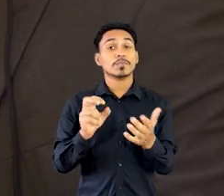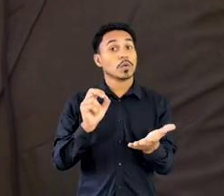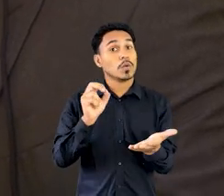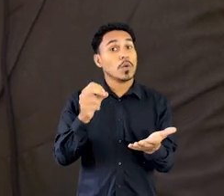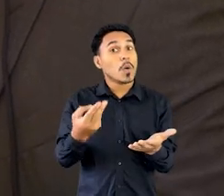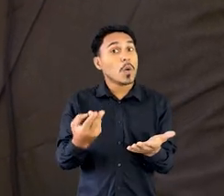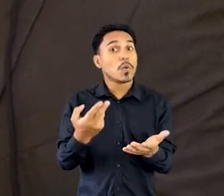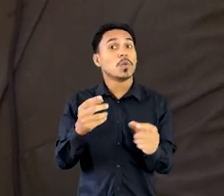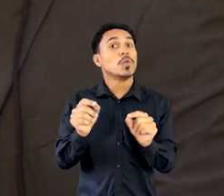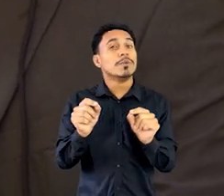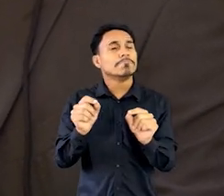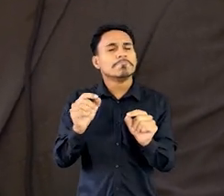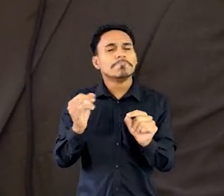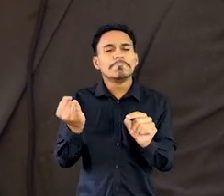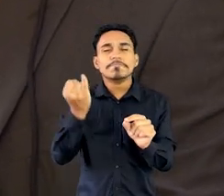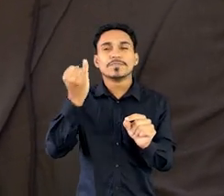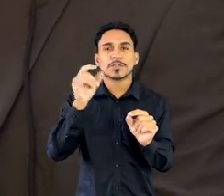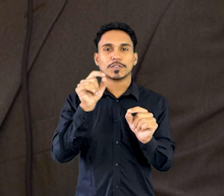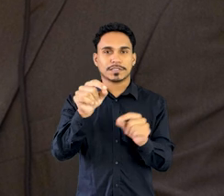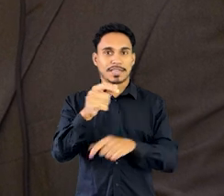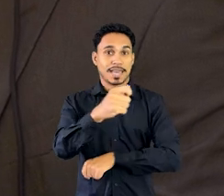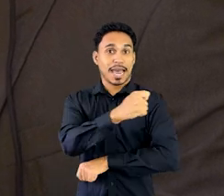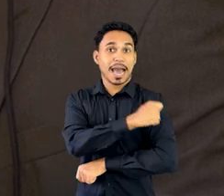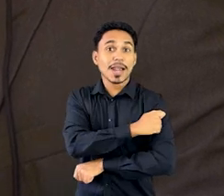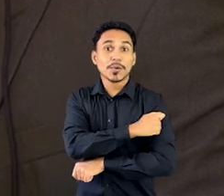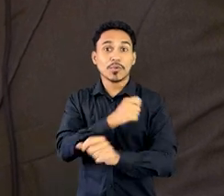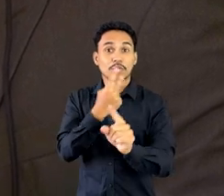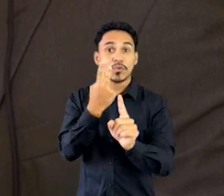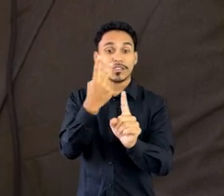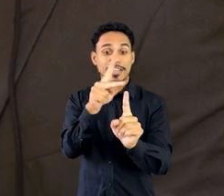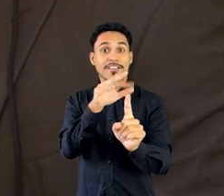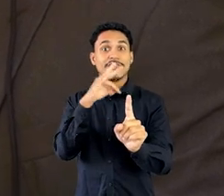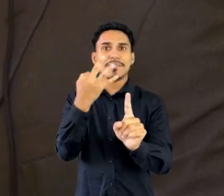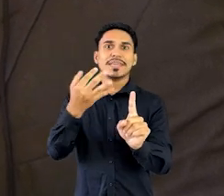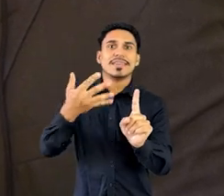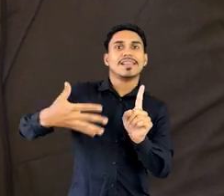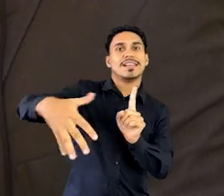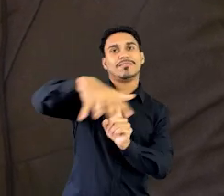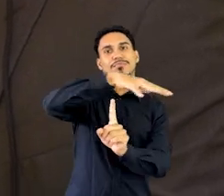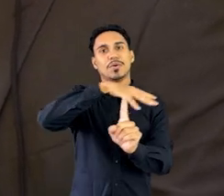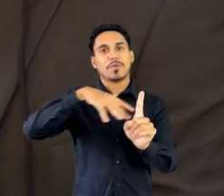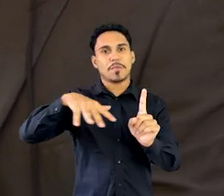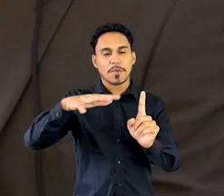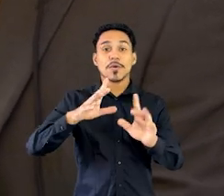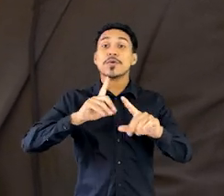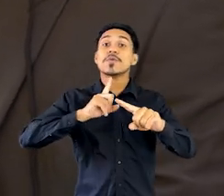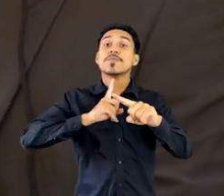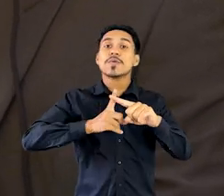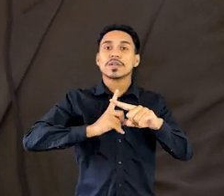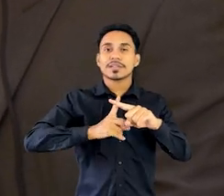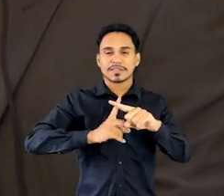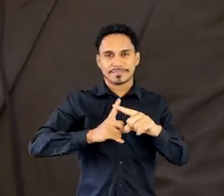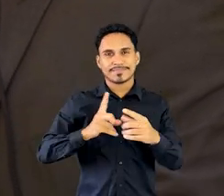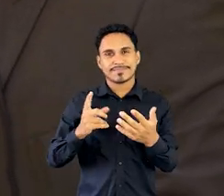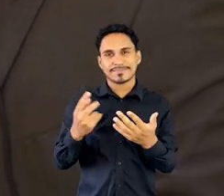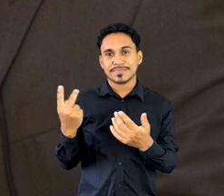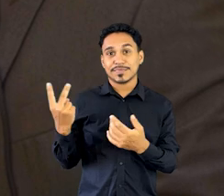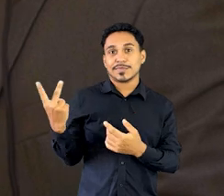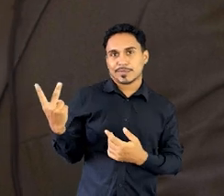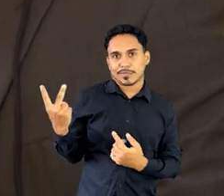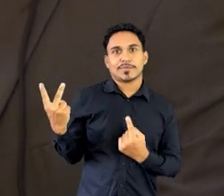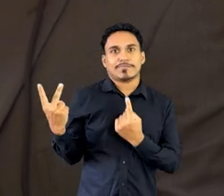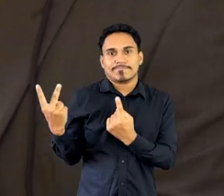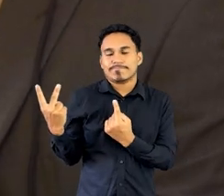uma parte muito importante desse ecossistema que são os familiares dos envolvidos nesses processos porque quando a gente tá falando do Instituto e